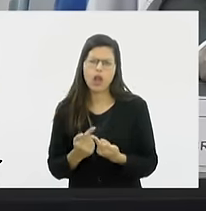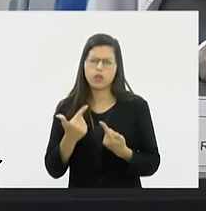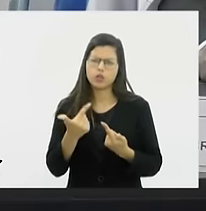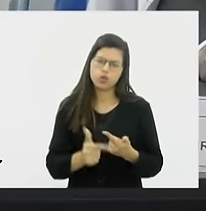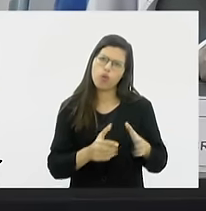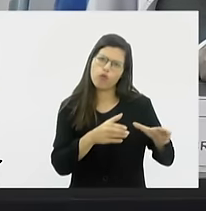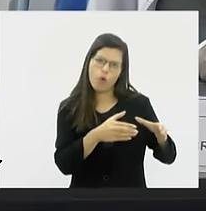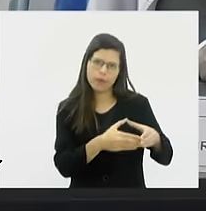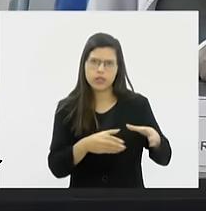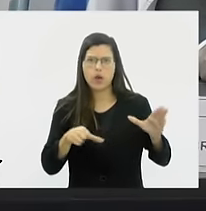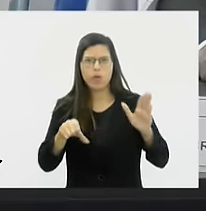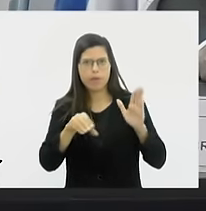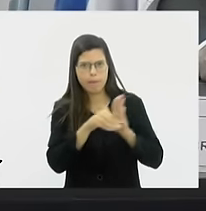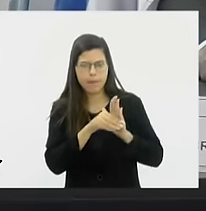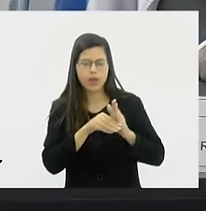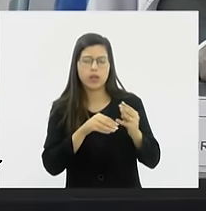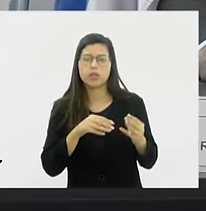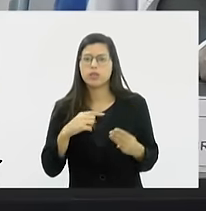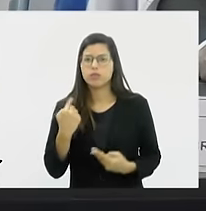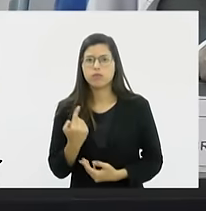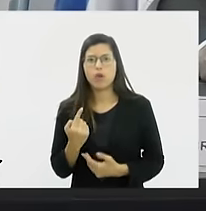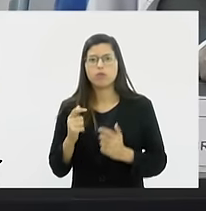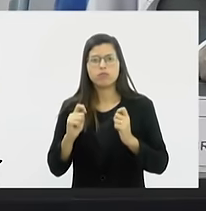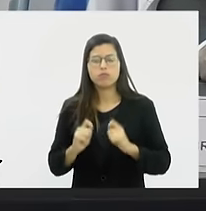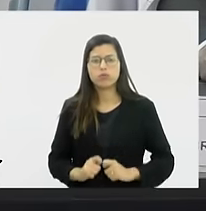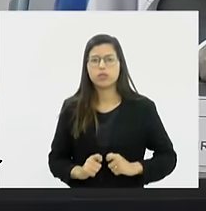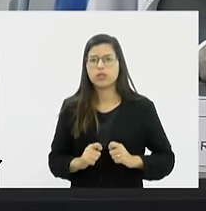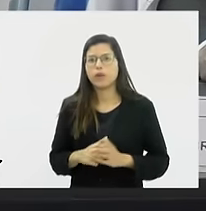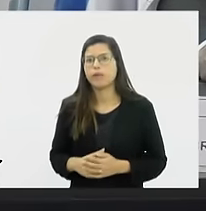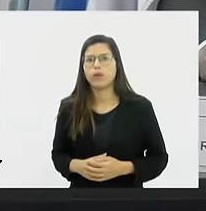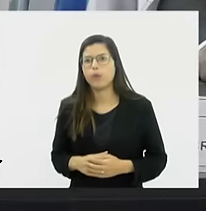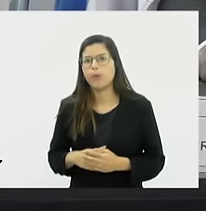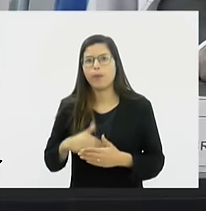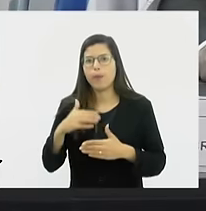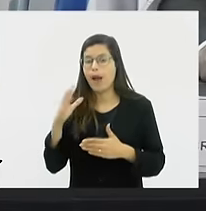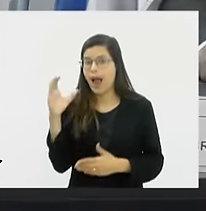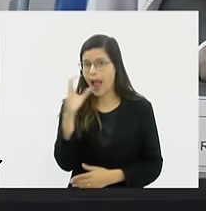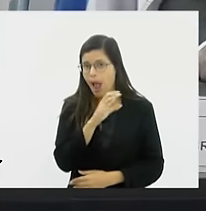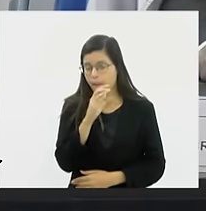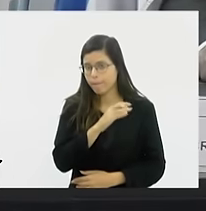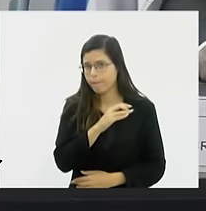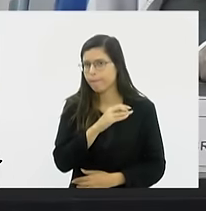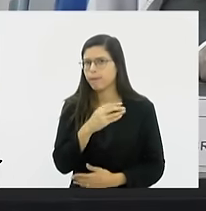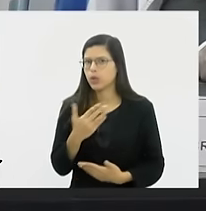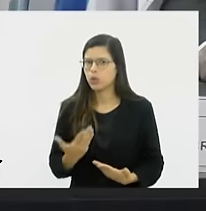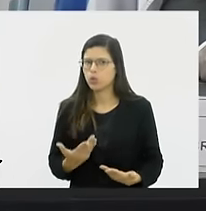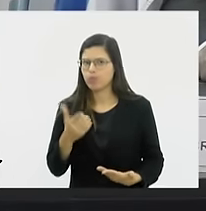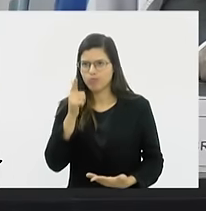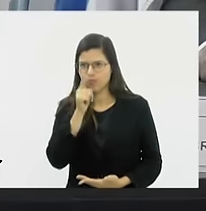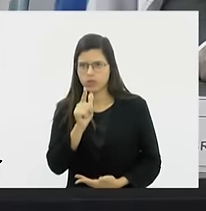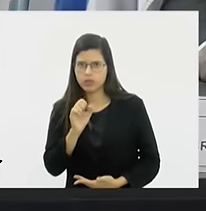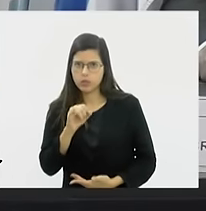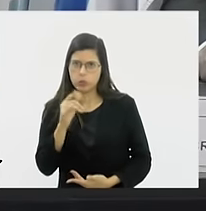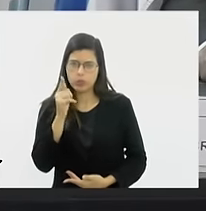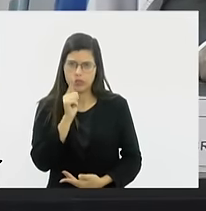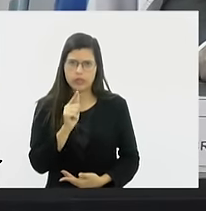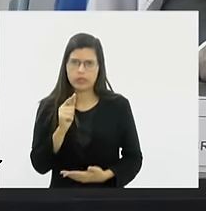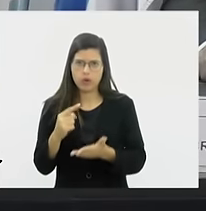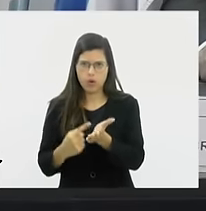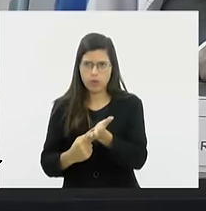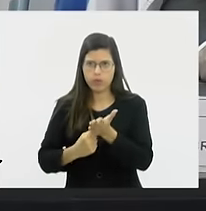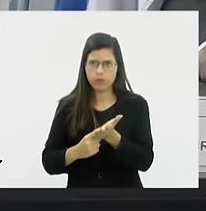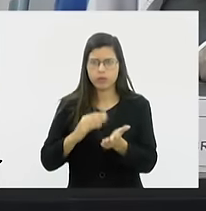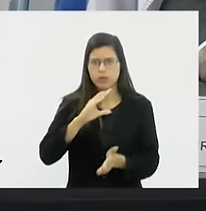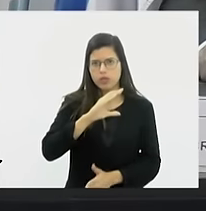emendas, para que a gente possa, se possível, o mais rápido consigamos, e aqui fica o compromisso meu como presidente da